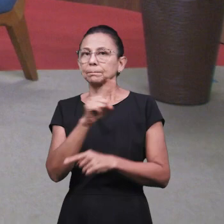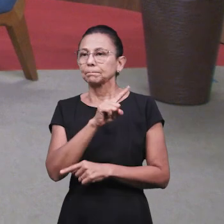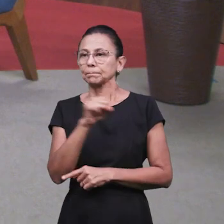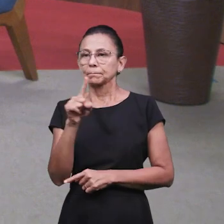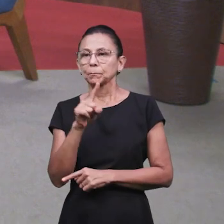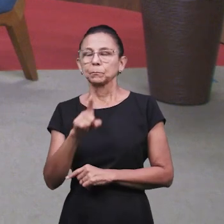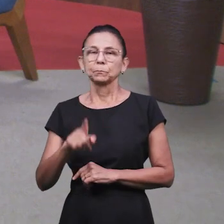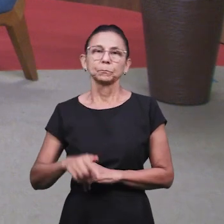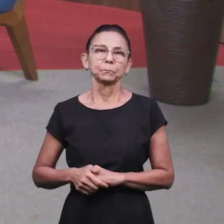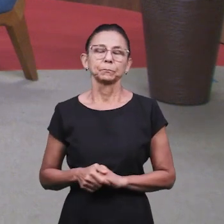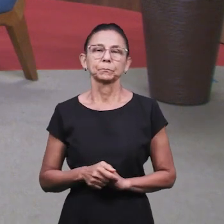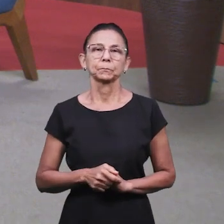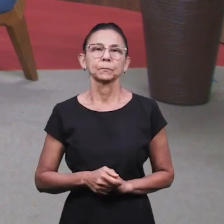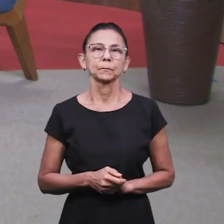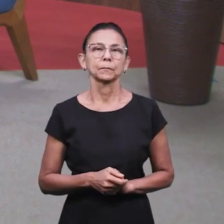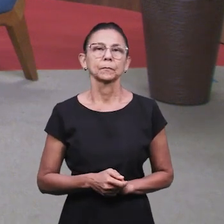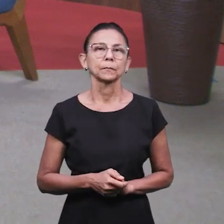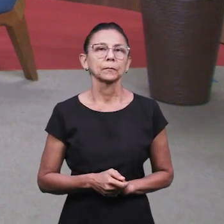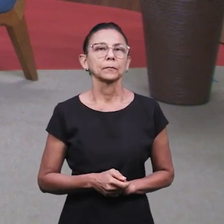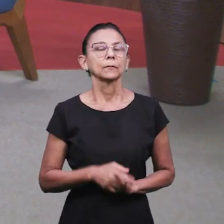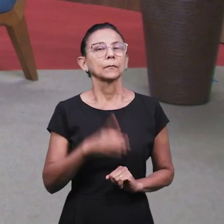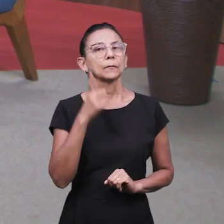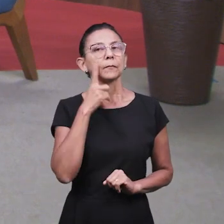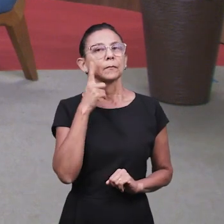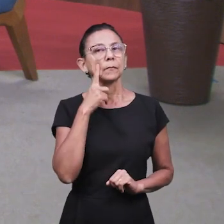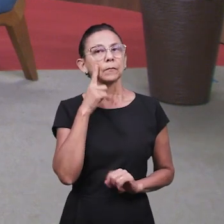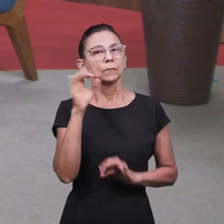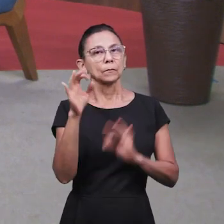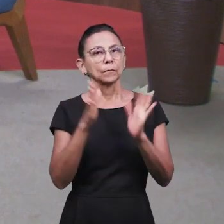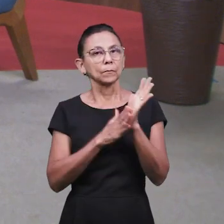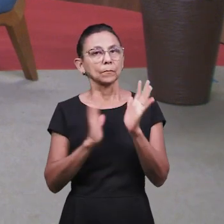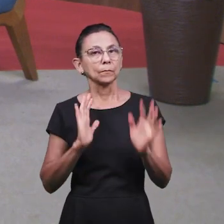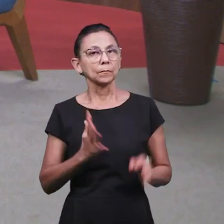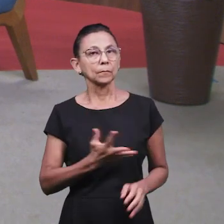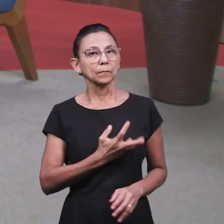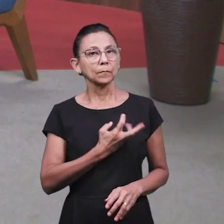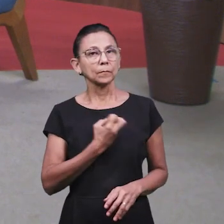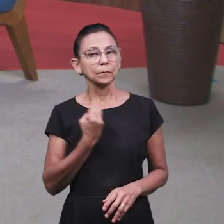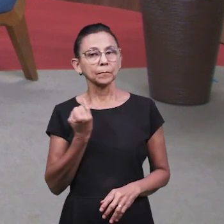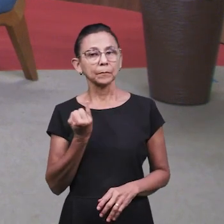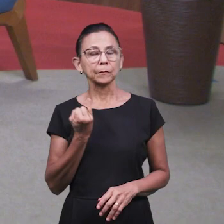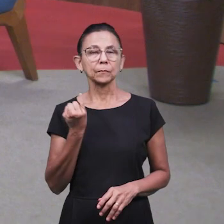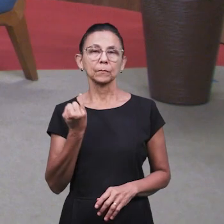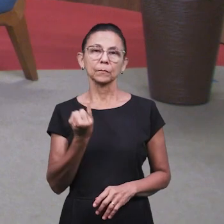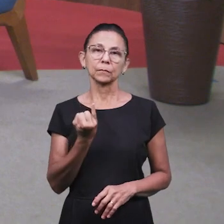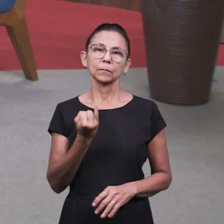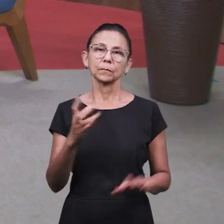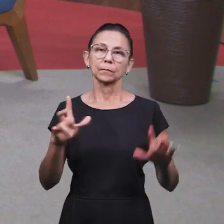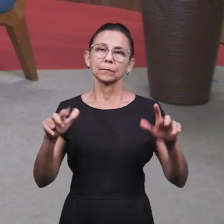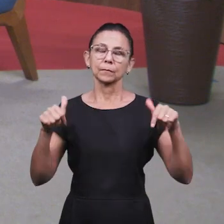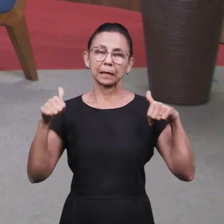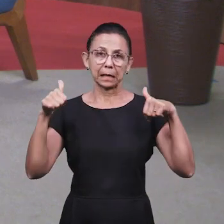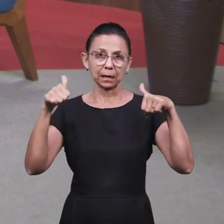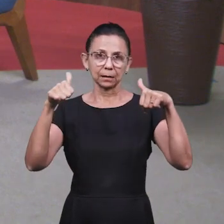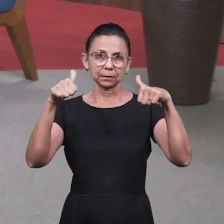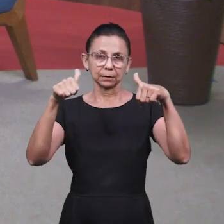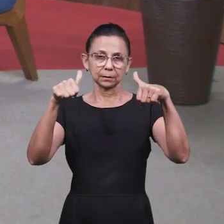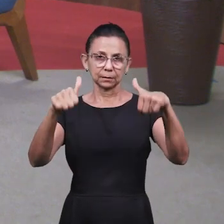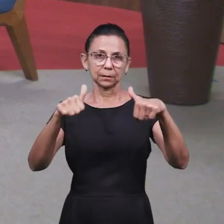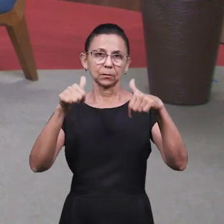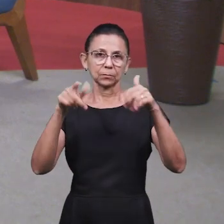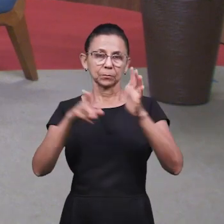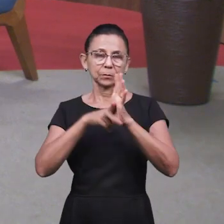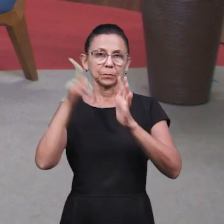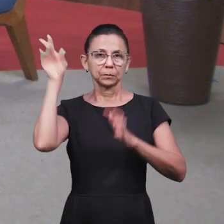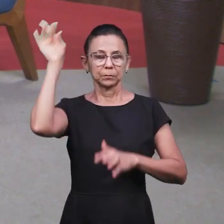você vê a importância no projeto da salvação, da presença, da